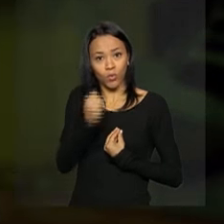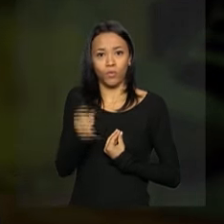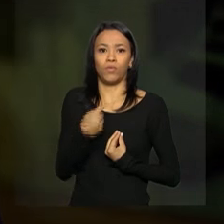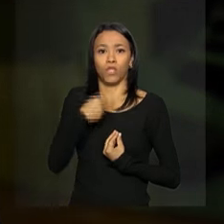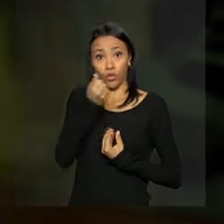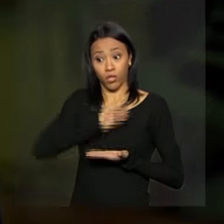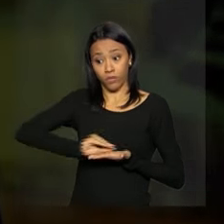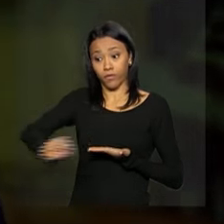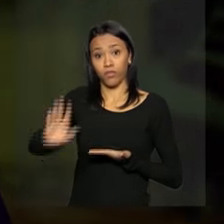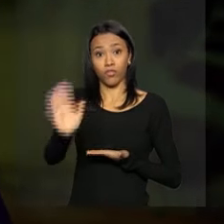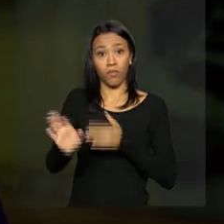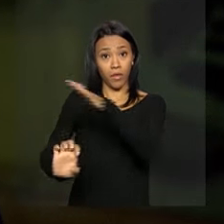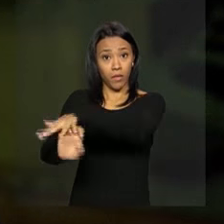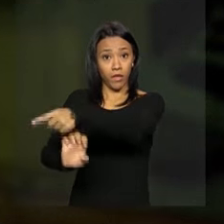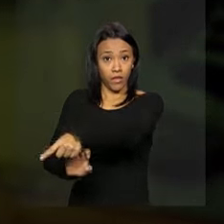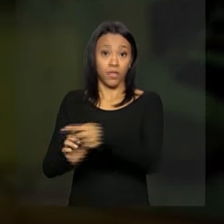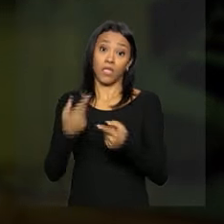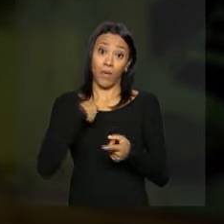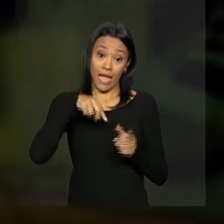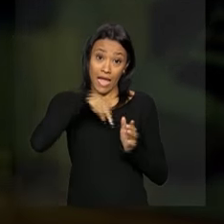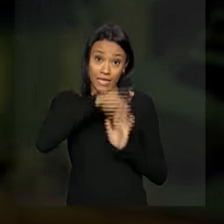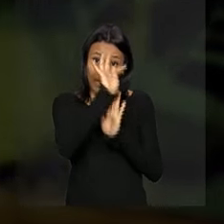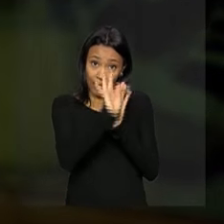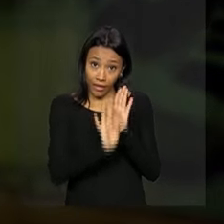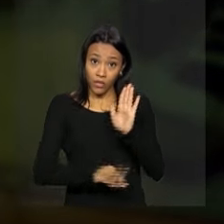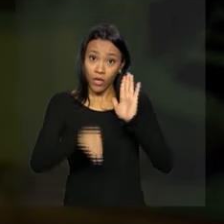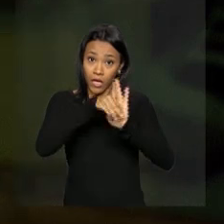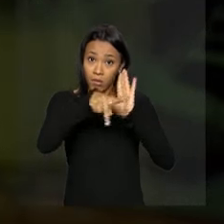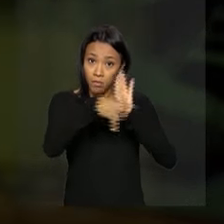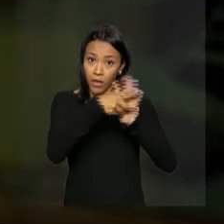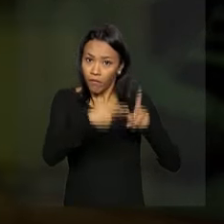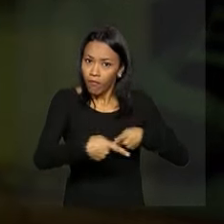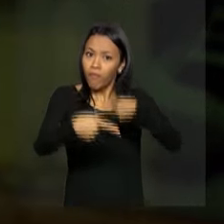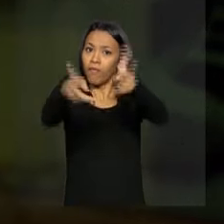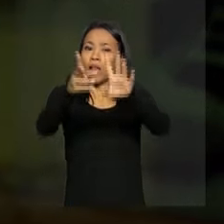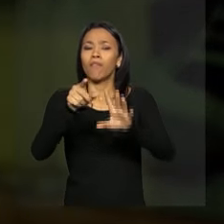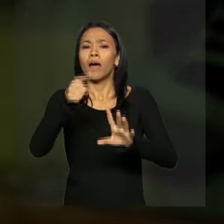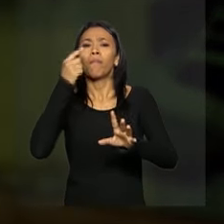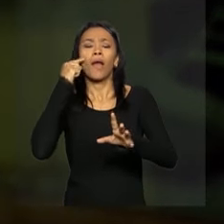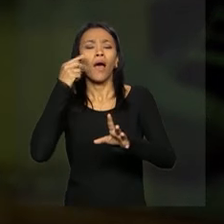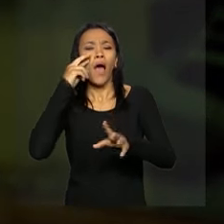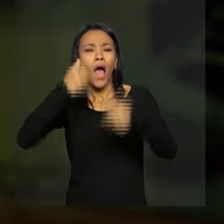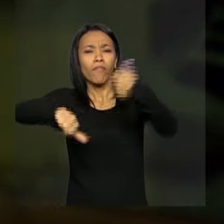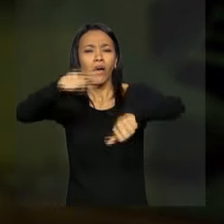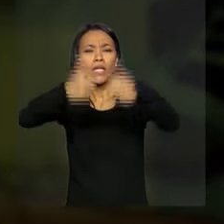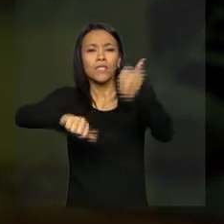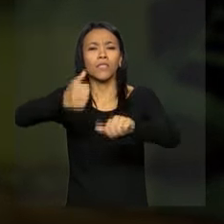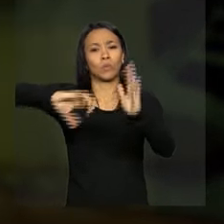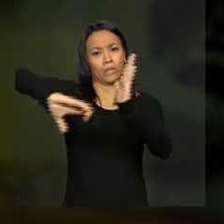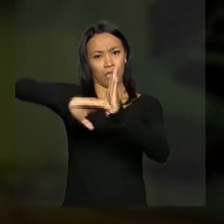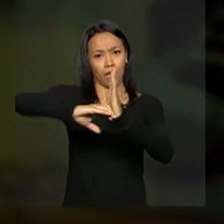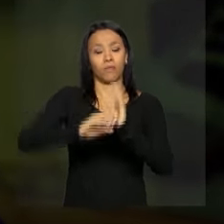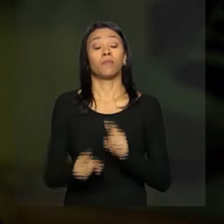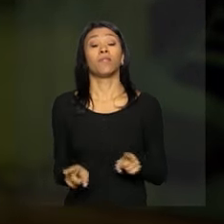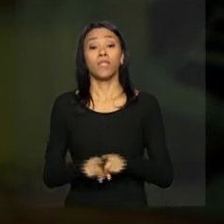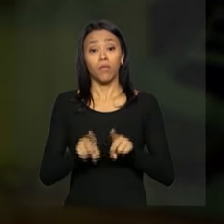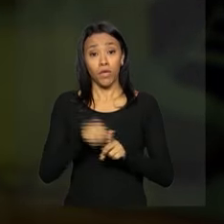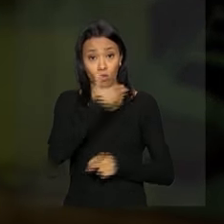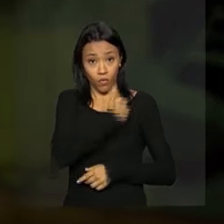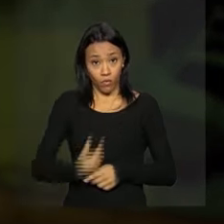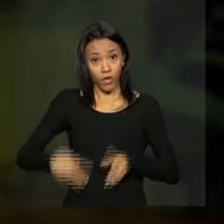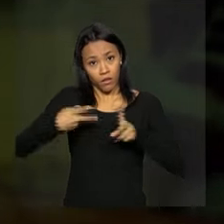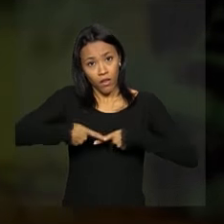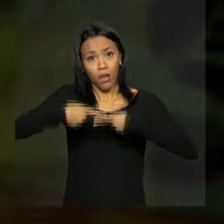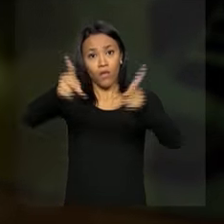O texto da medida provisória segue agora para a apreciação no Senado Federal. O governo também enviou ao Congresso Nacional uma